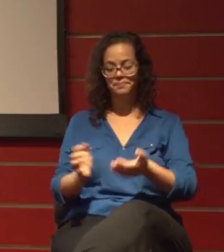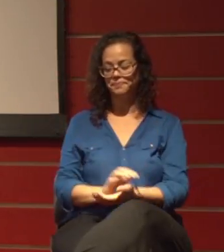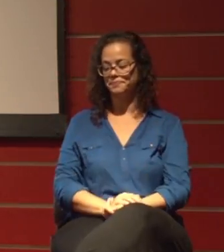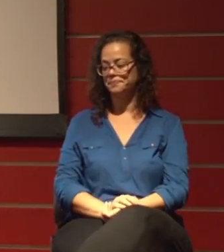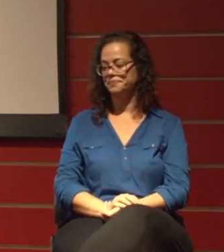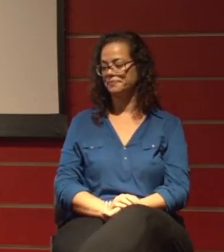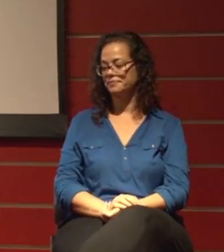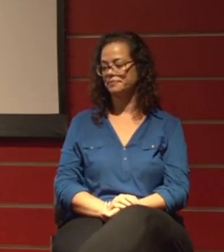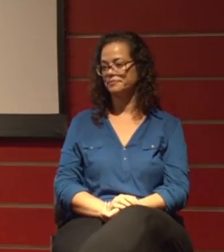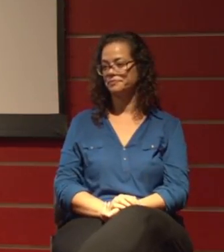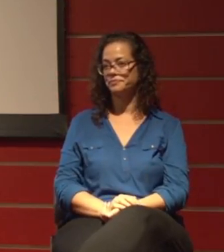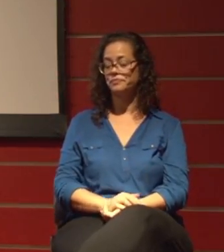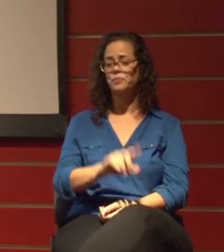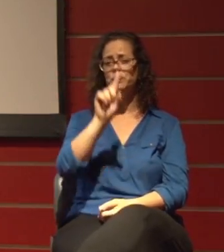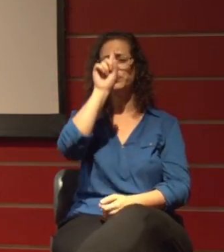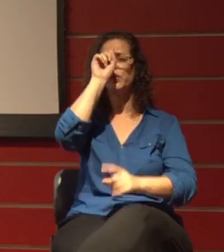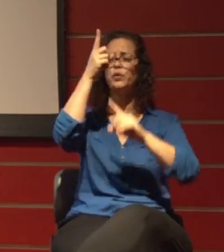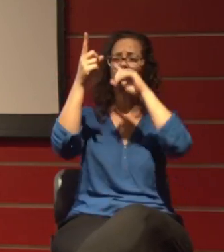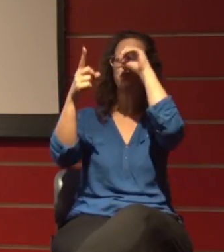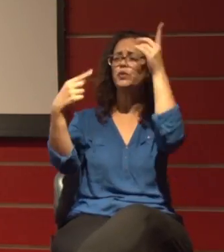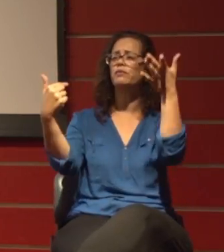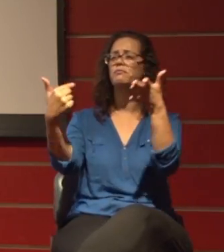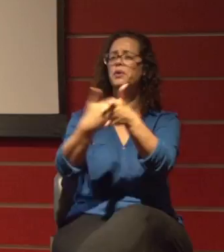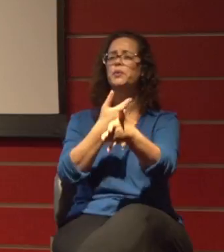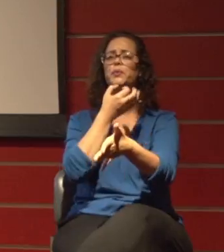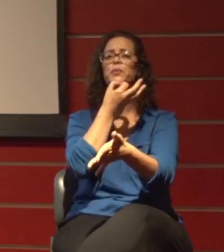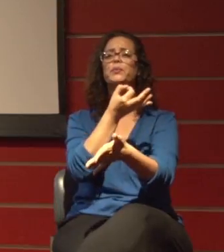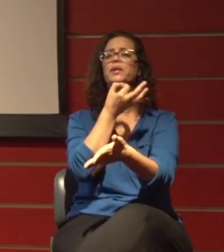né dúvidas perguntas